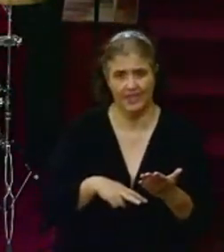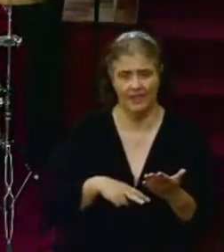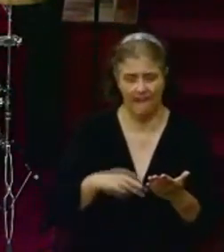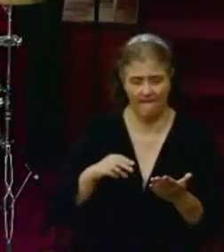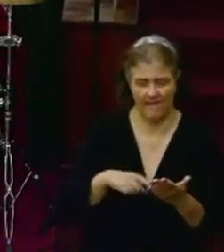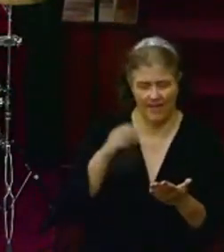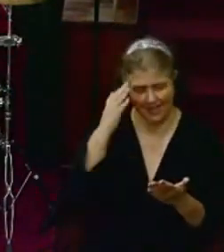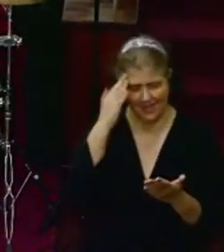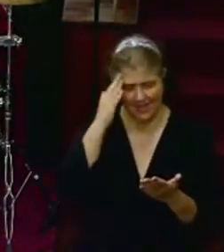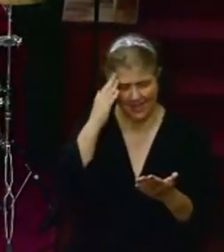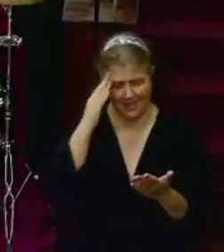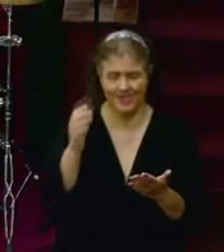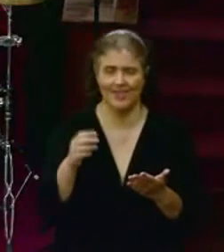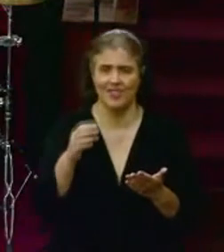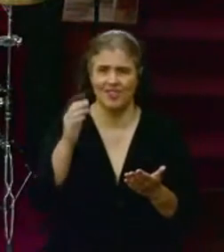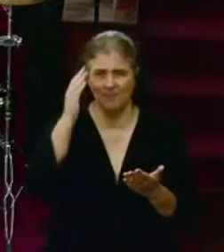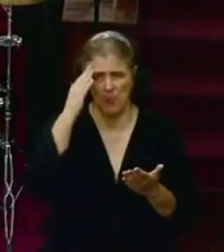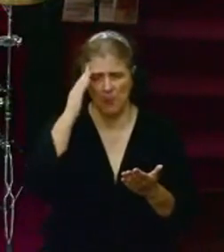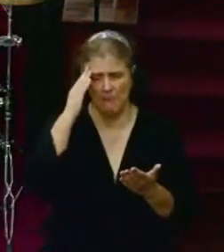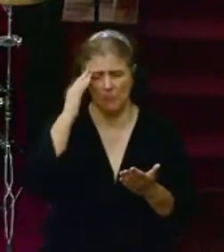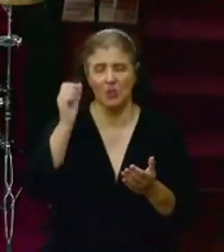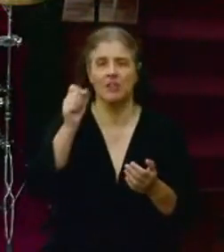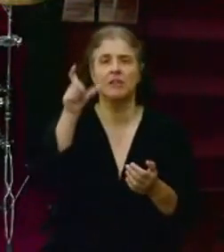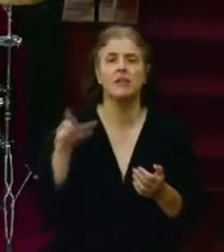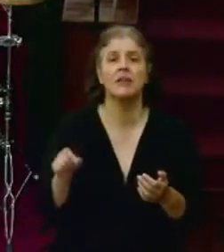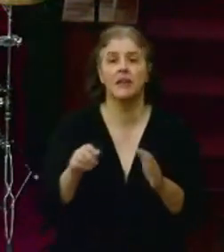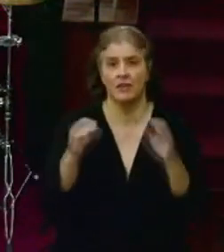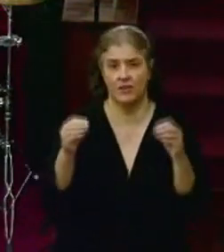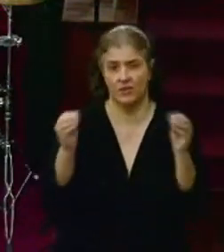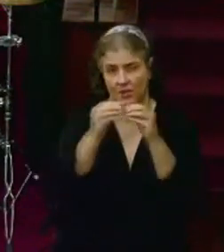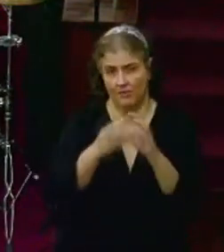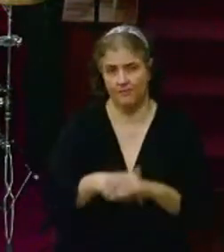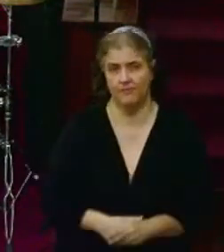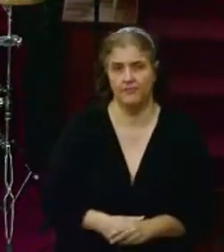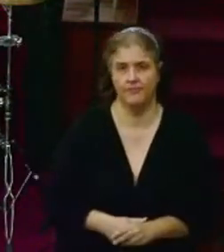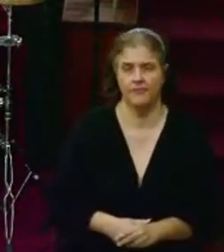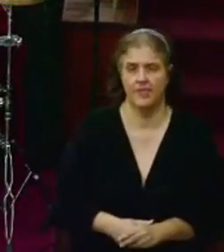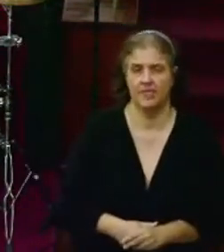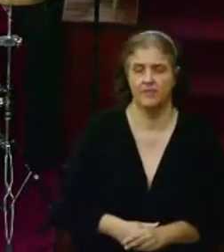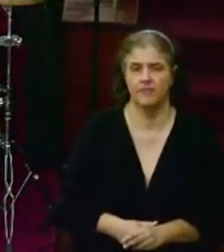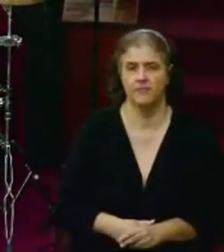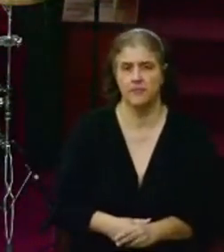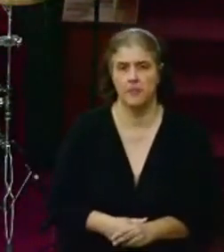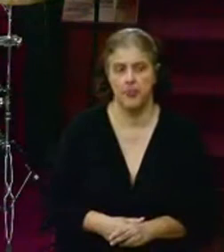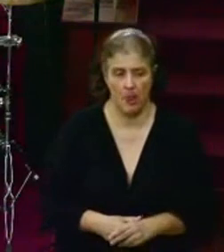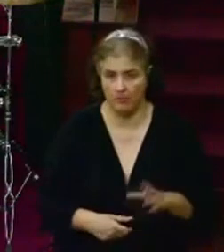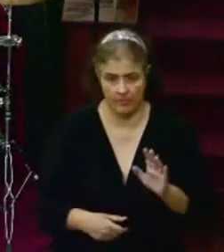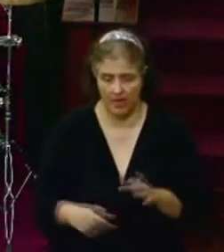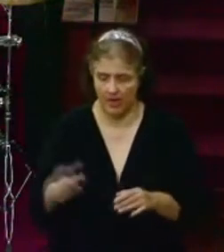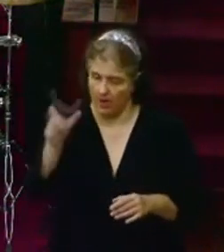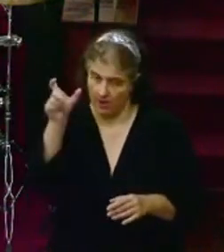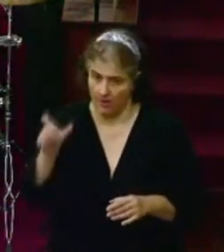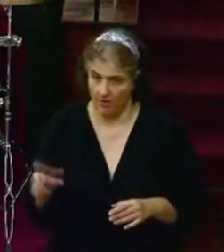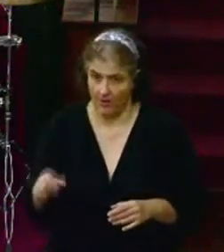quem é digno, nos mostra a atitude desse centurião. O personagem principal desta história não é o centurião.